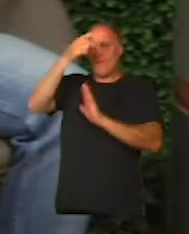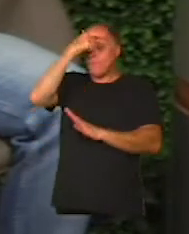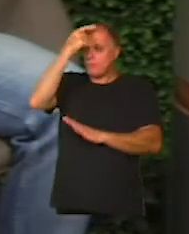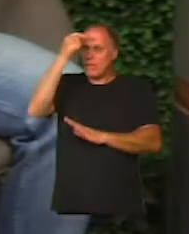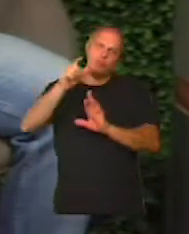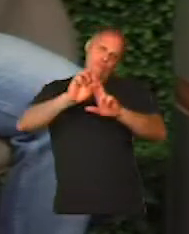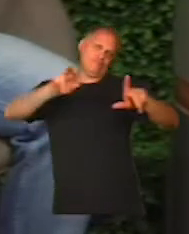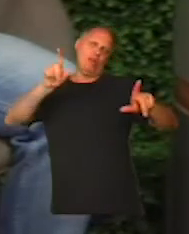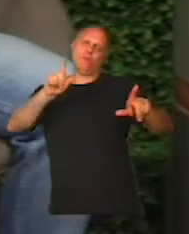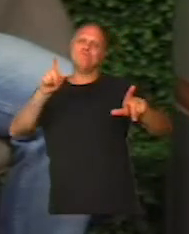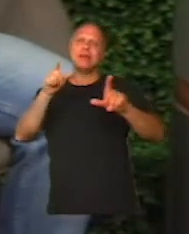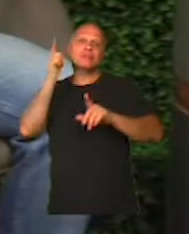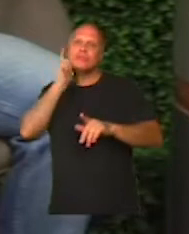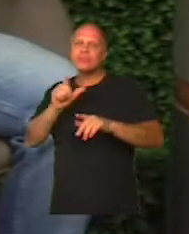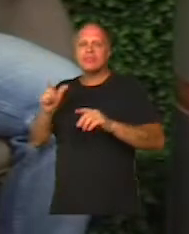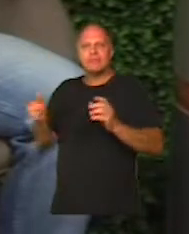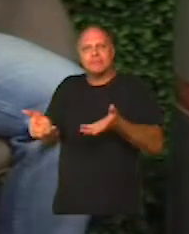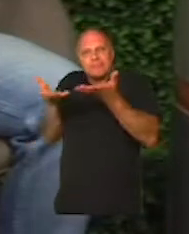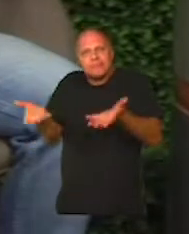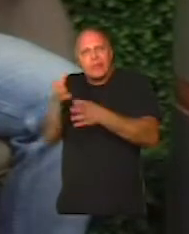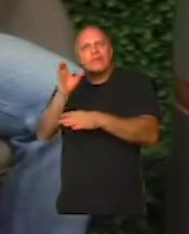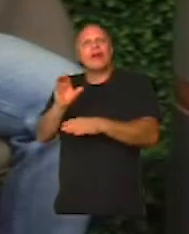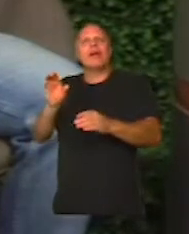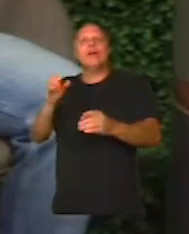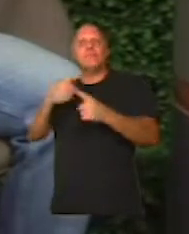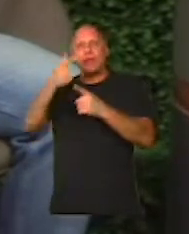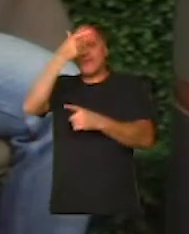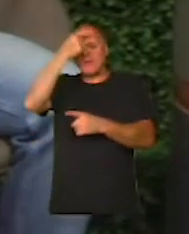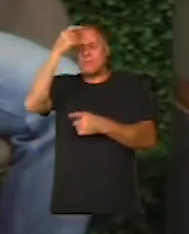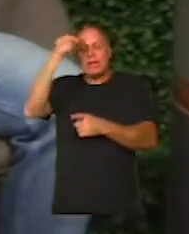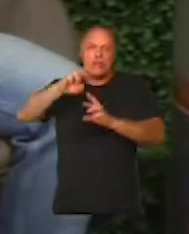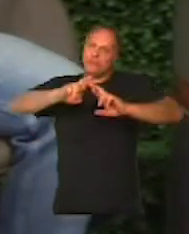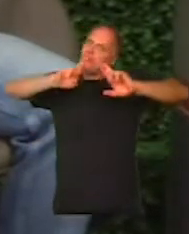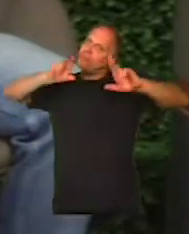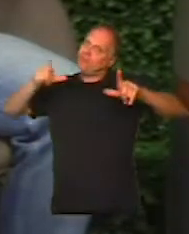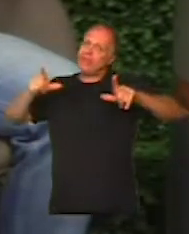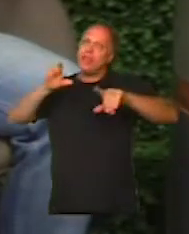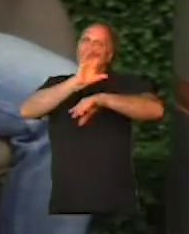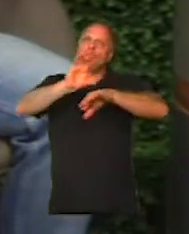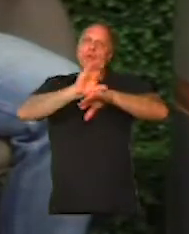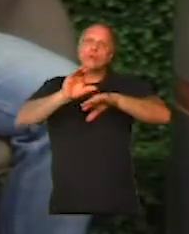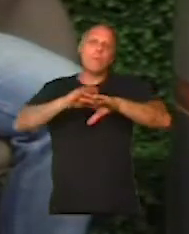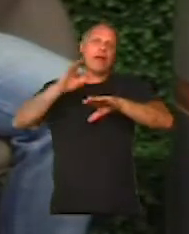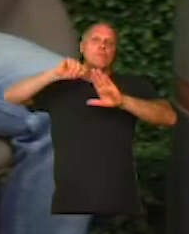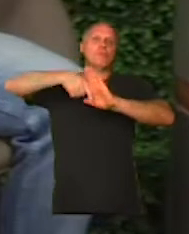faculdade, né? Porque a faculdade te dá coisas que, né, um curso normal não te dá,